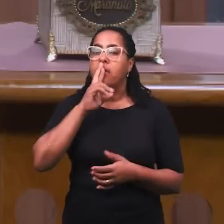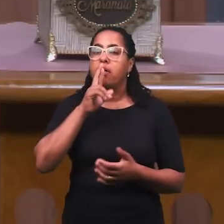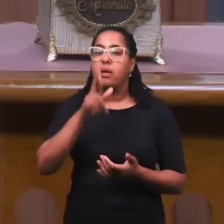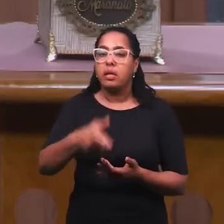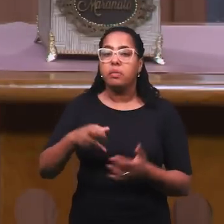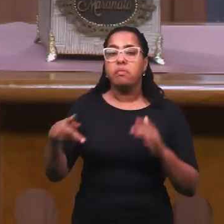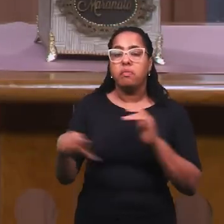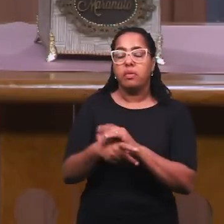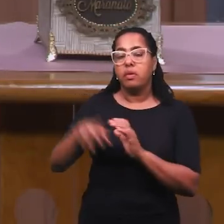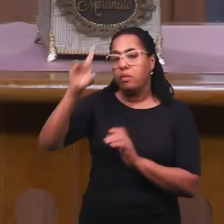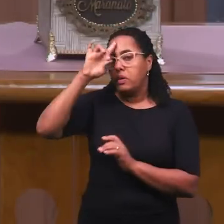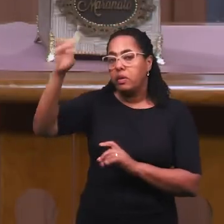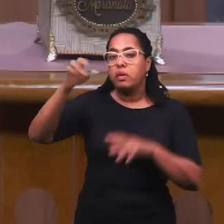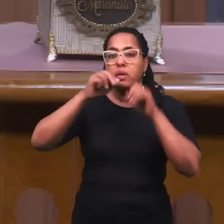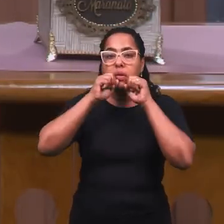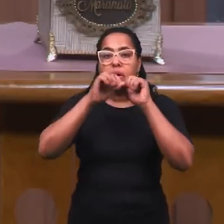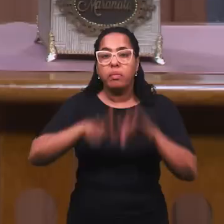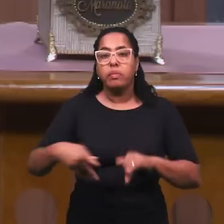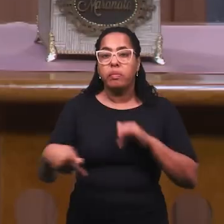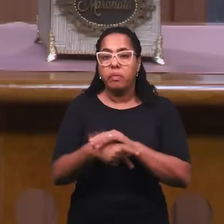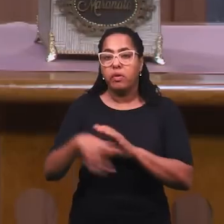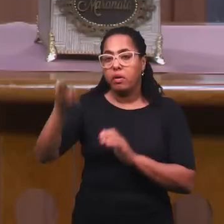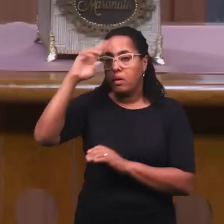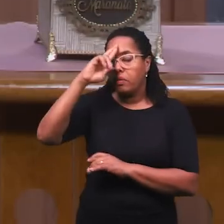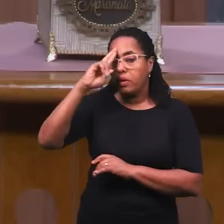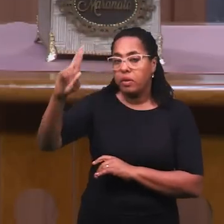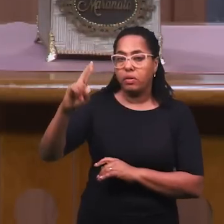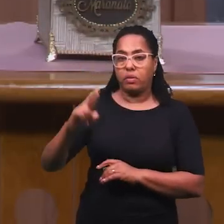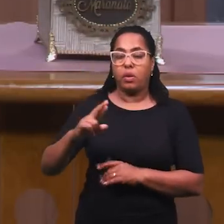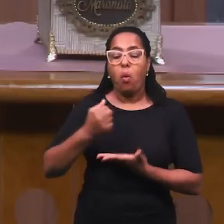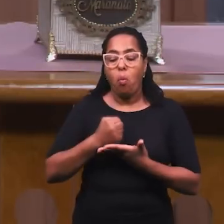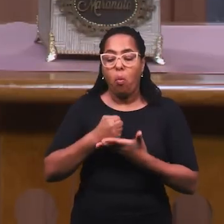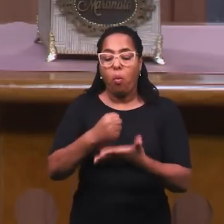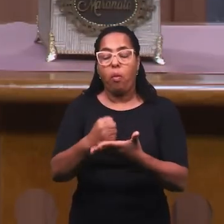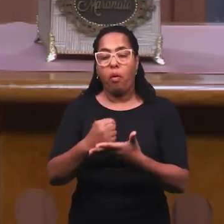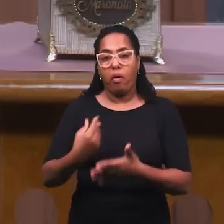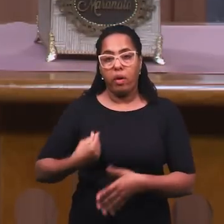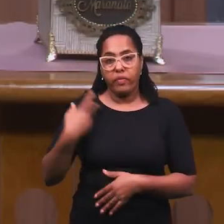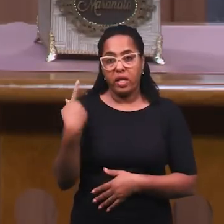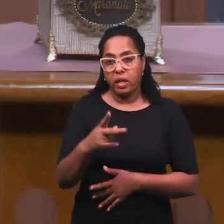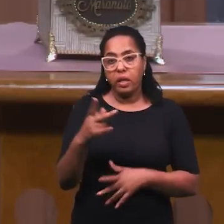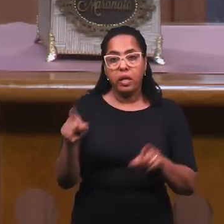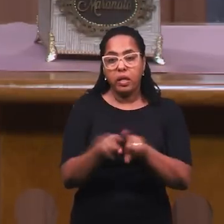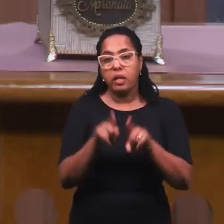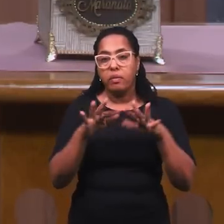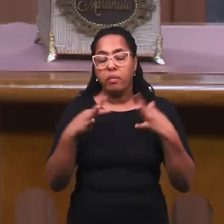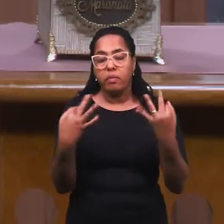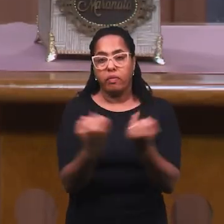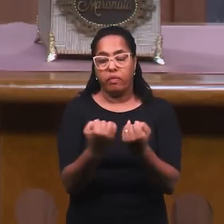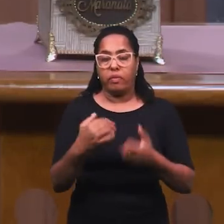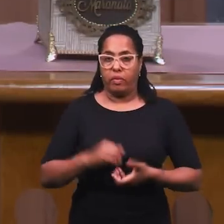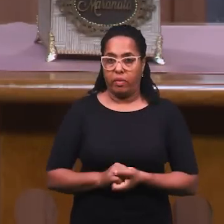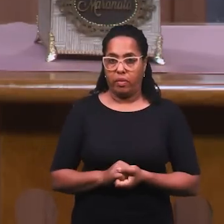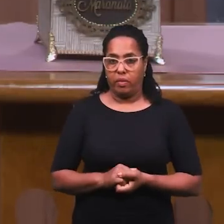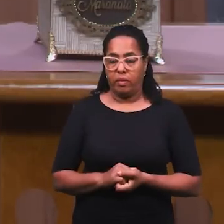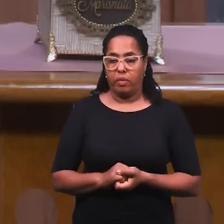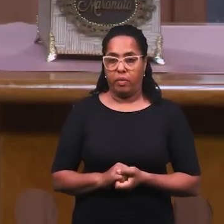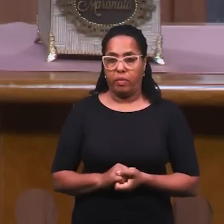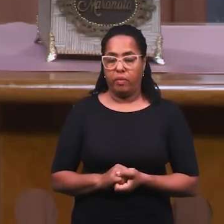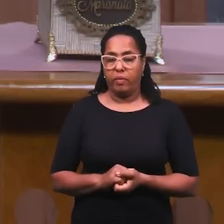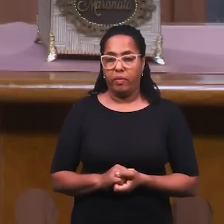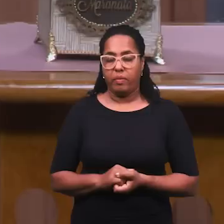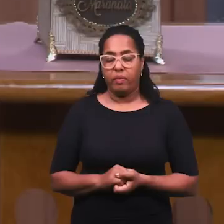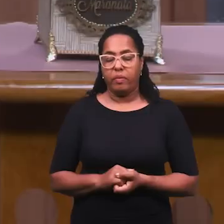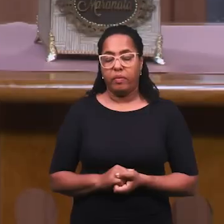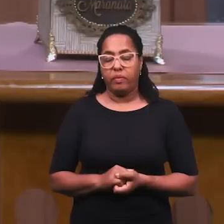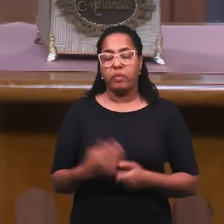agora uma resposta de Deus, uma bênção do Senhor, um escape para ele e para a sua família.